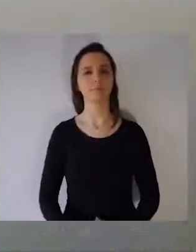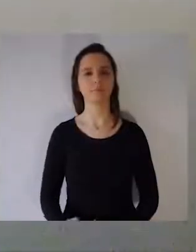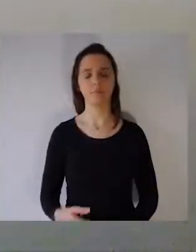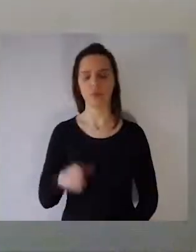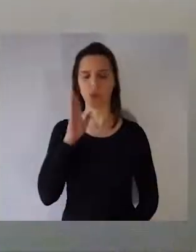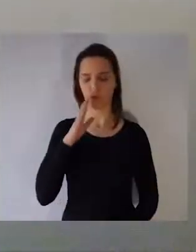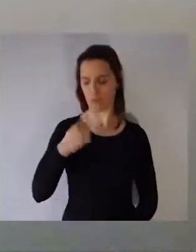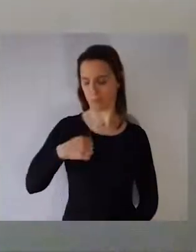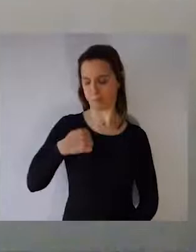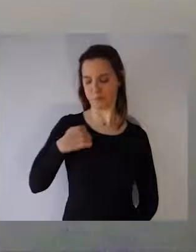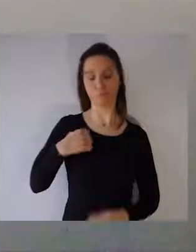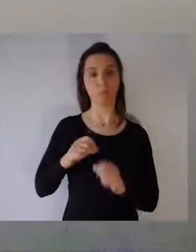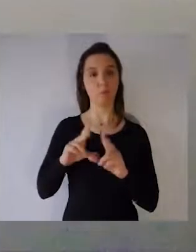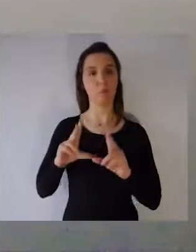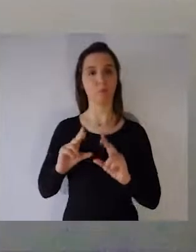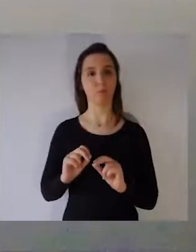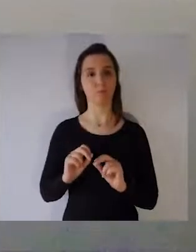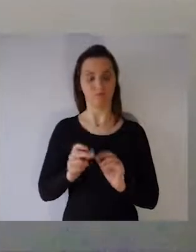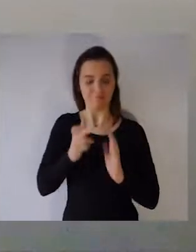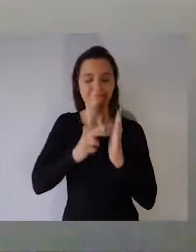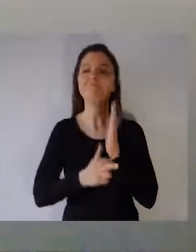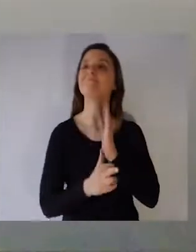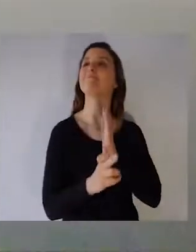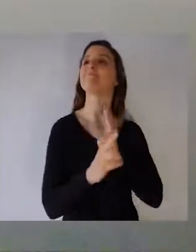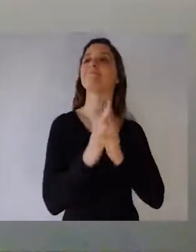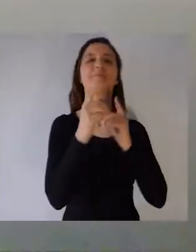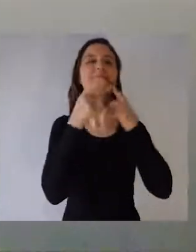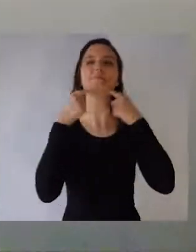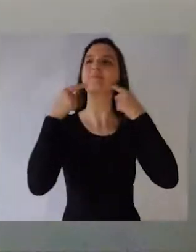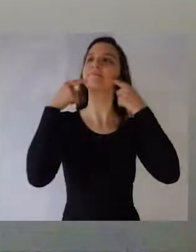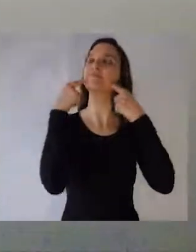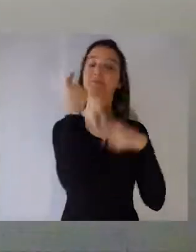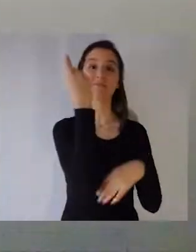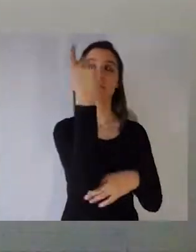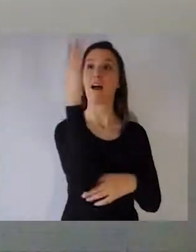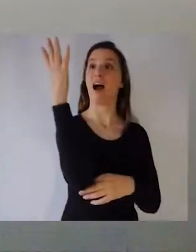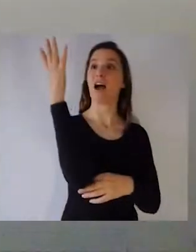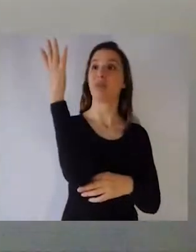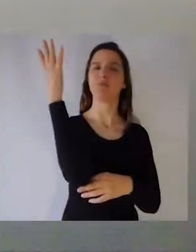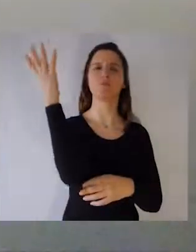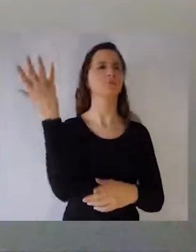Limpei a nóvoa e entrei sorrindo à árvore.